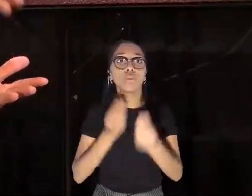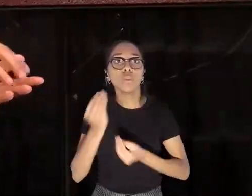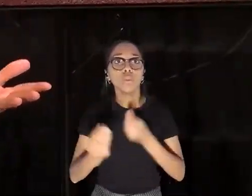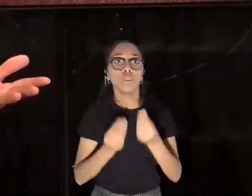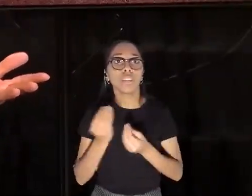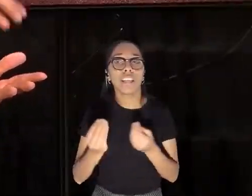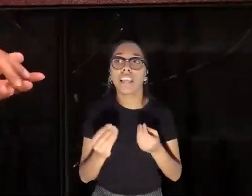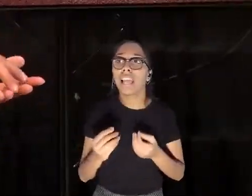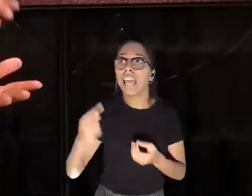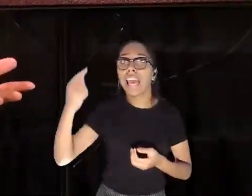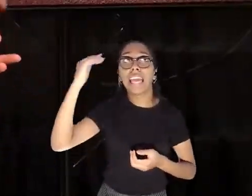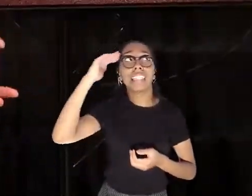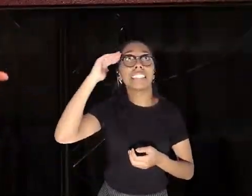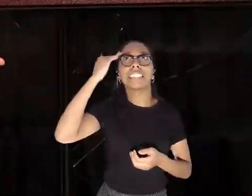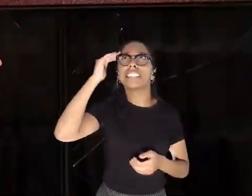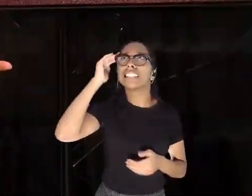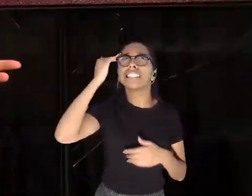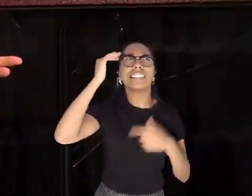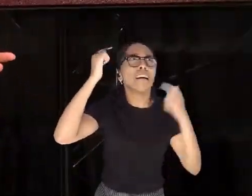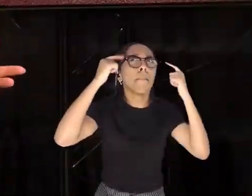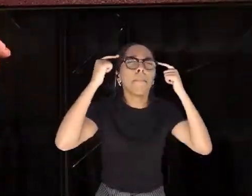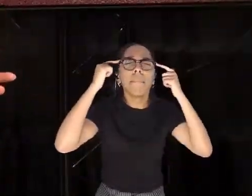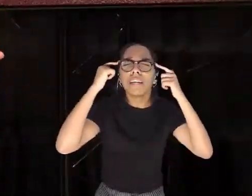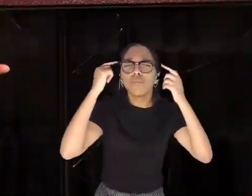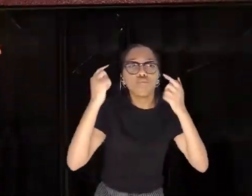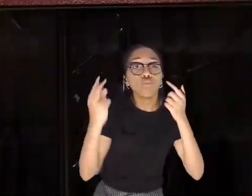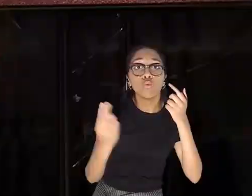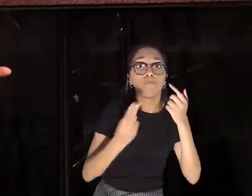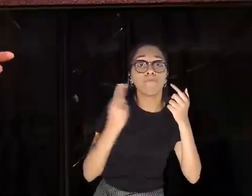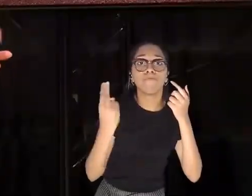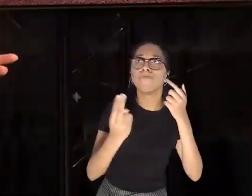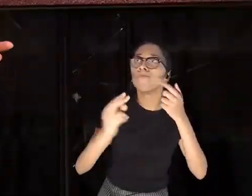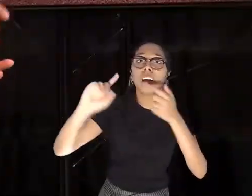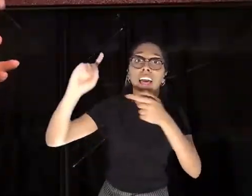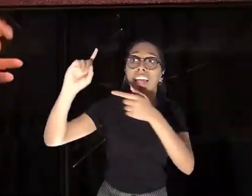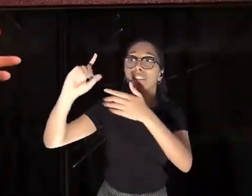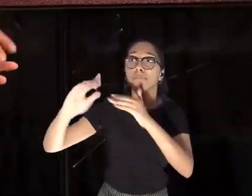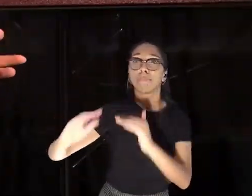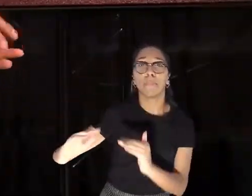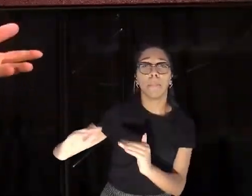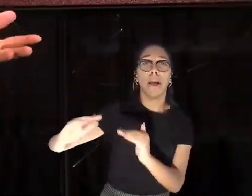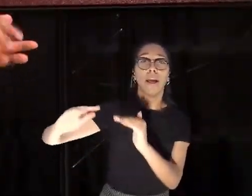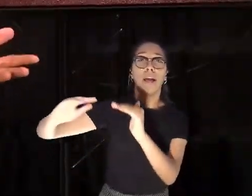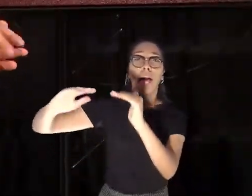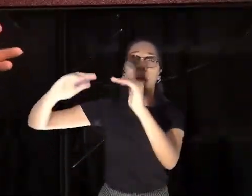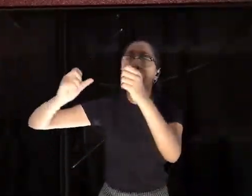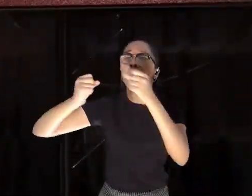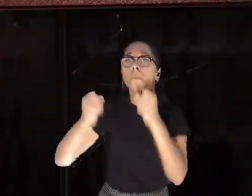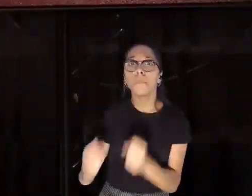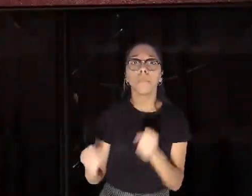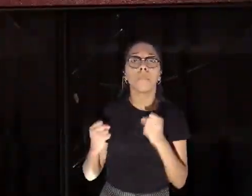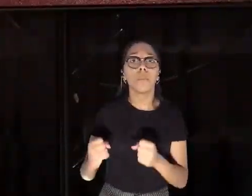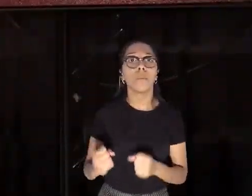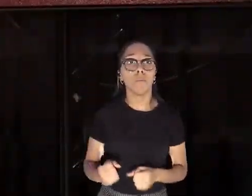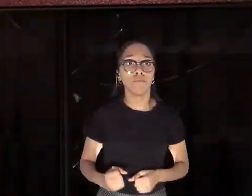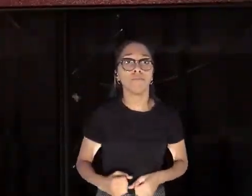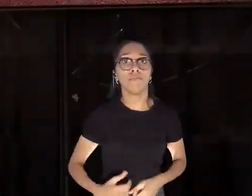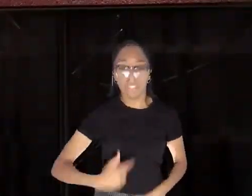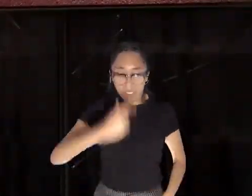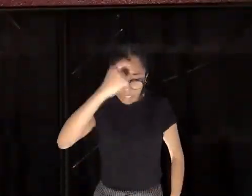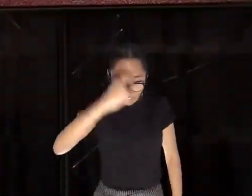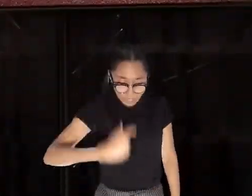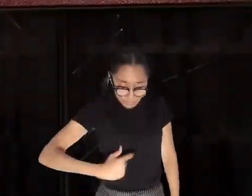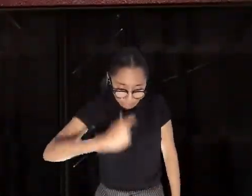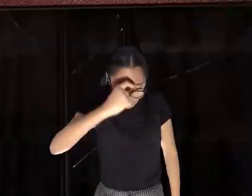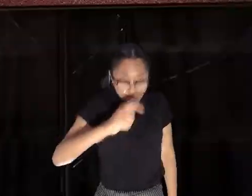pai, da tua mãe, do teu irmão. Você vai mudar, temperamento muda sim, caráter muda sim, força muda sim. Ele vai mudar você de